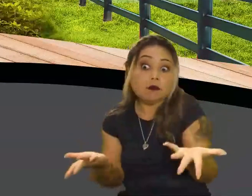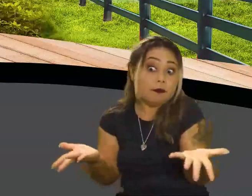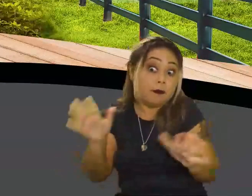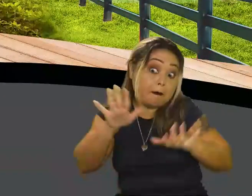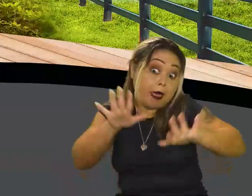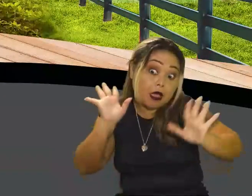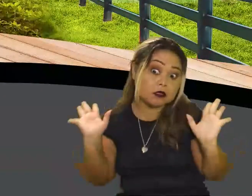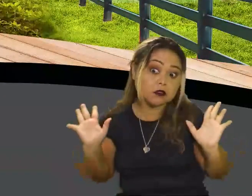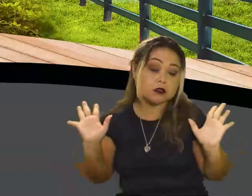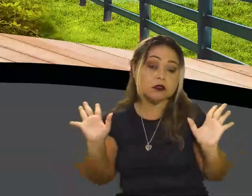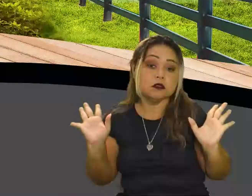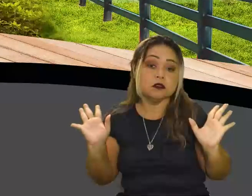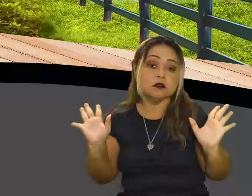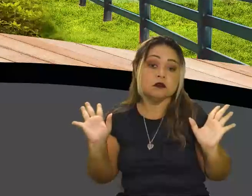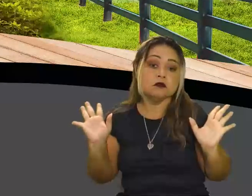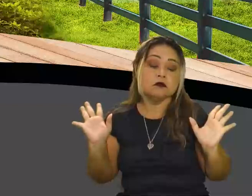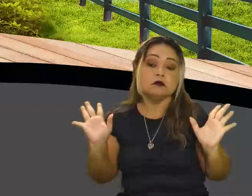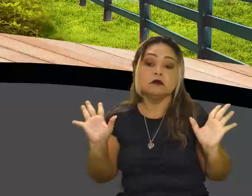vai